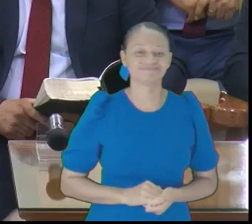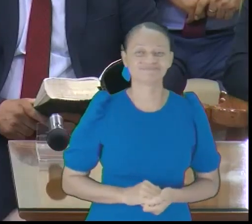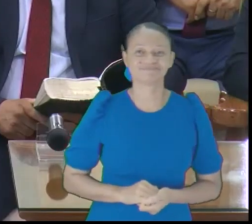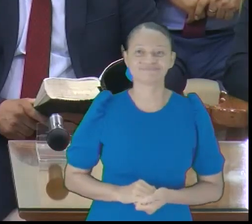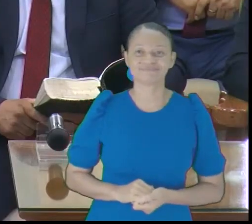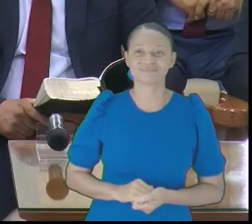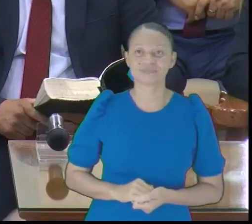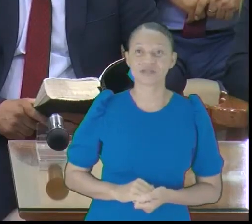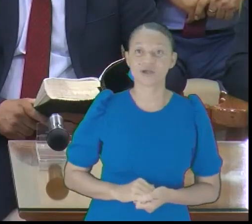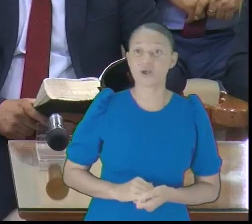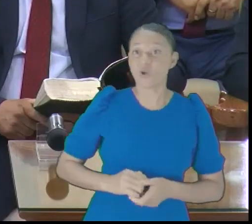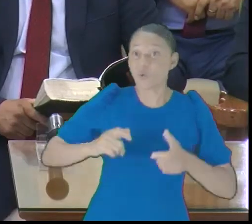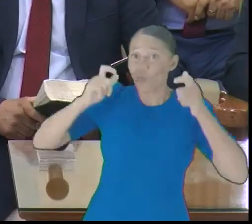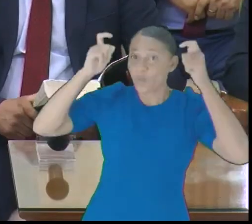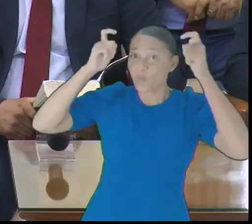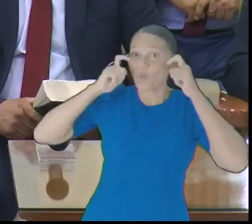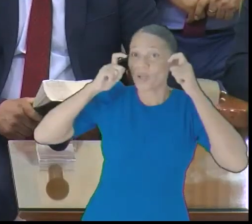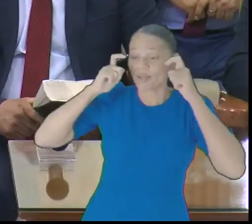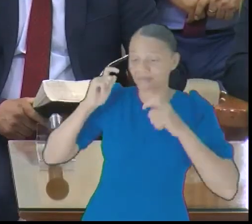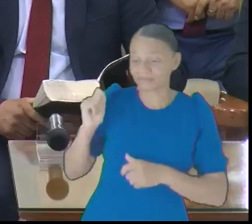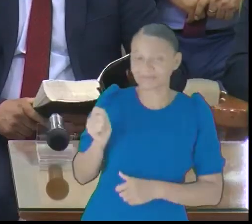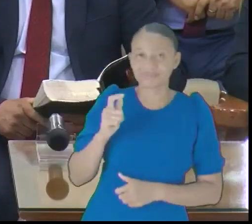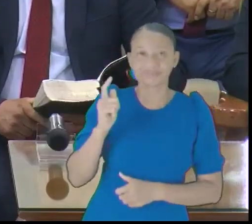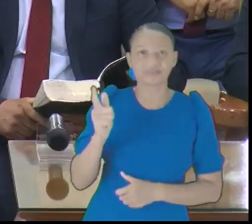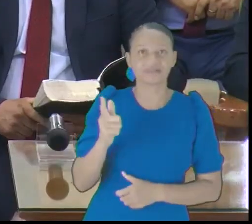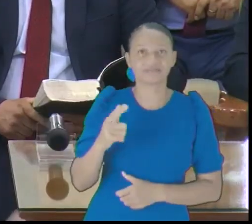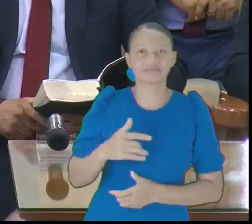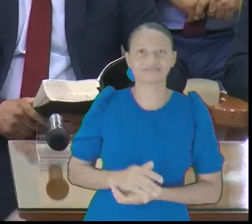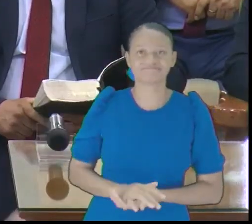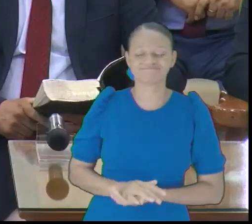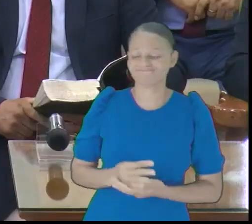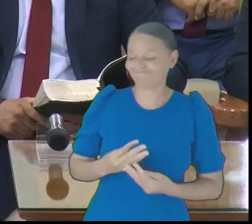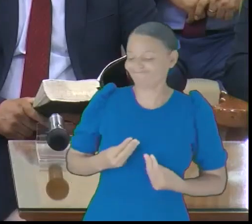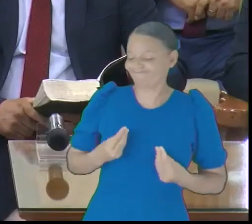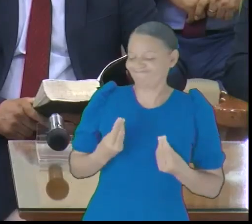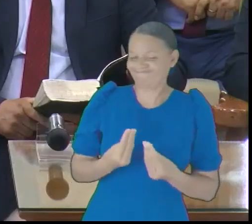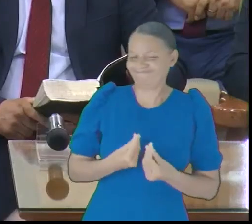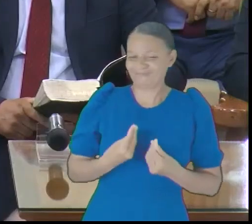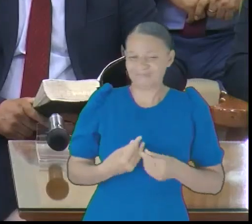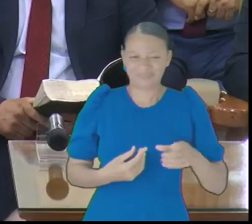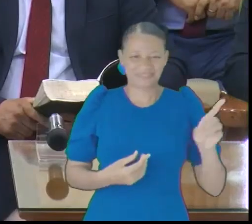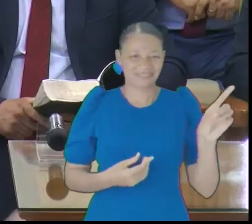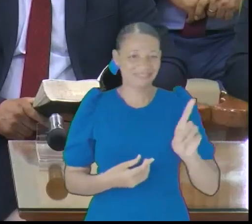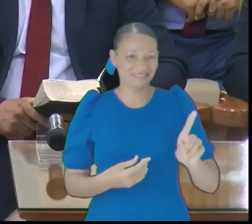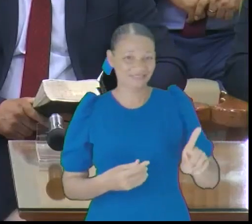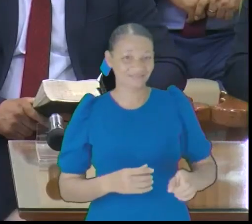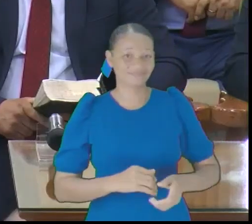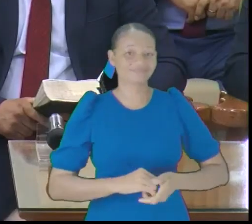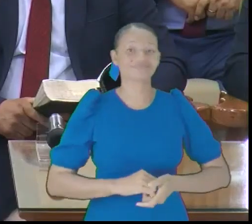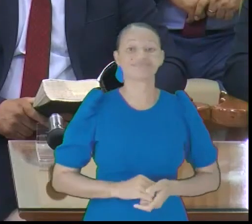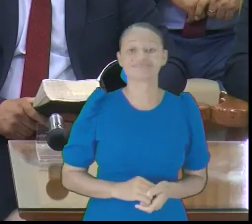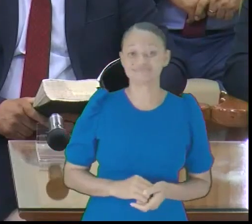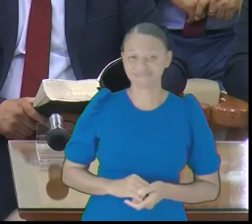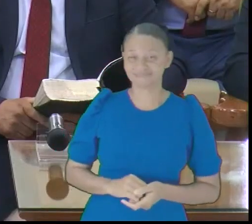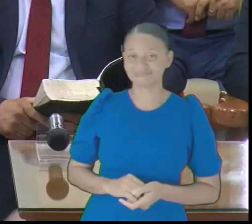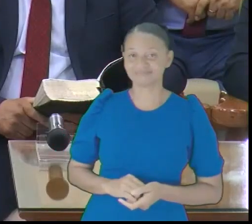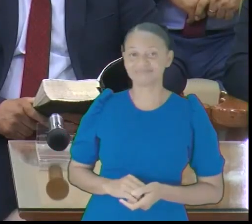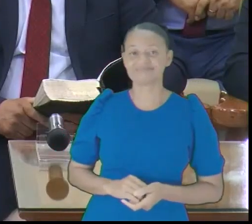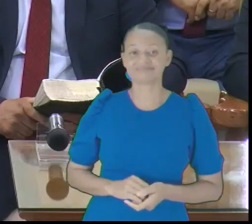O rei Davi não simpatizava com pessoas que fossem defeituosas.